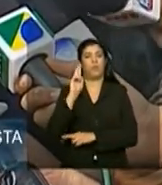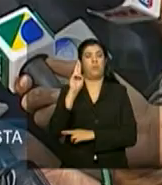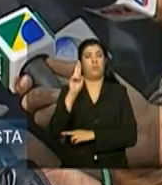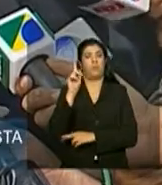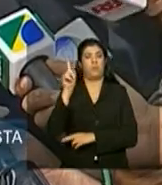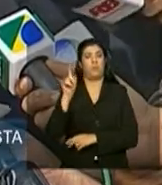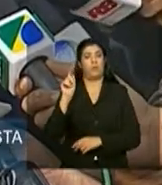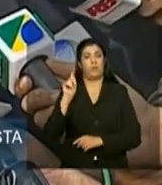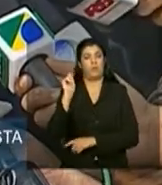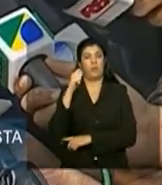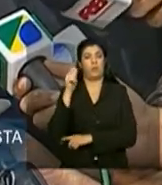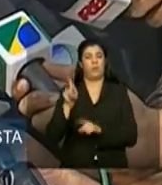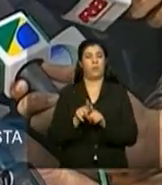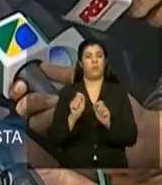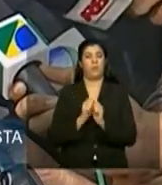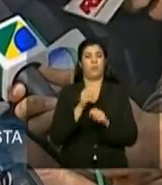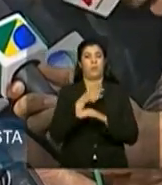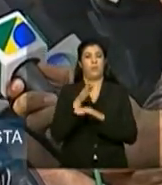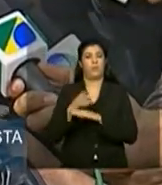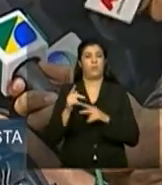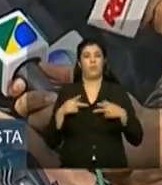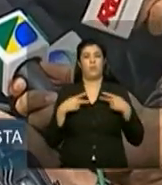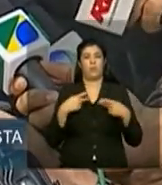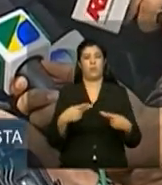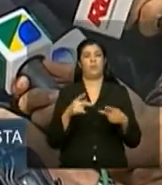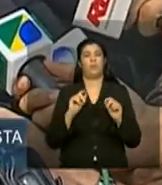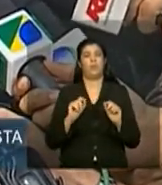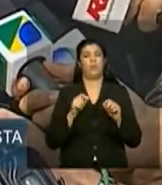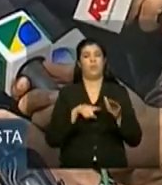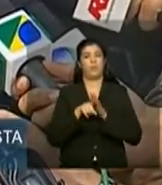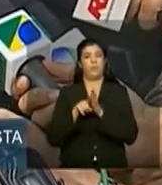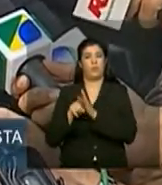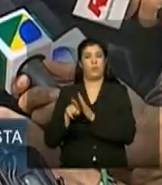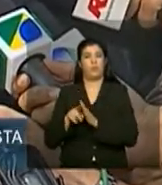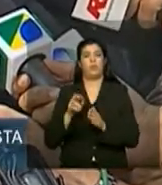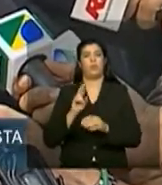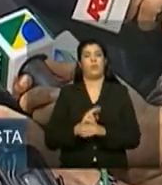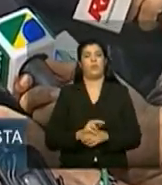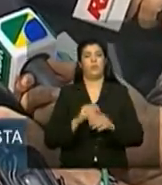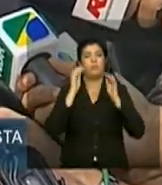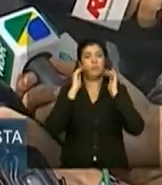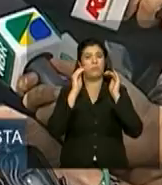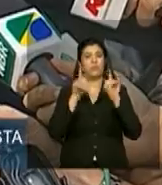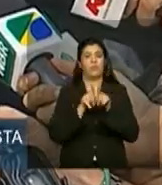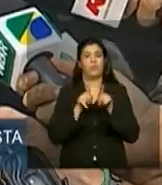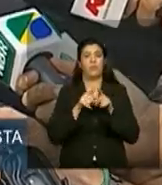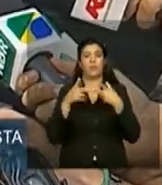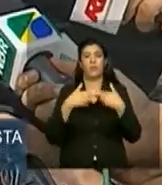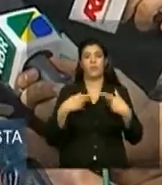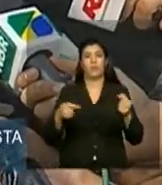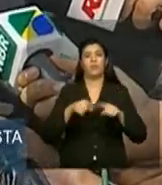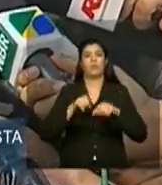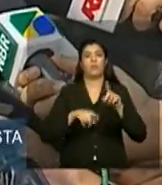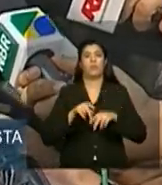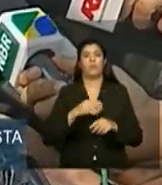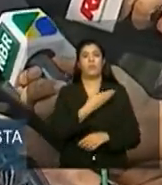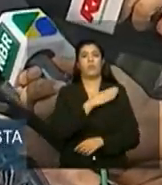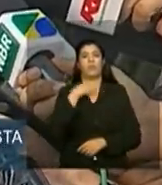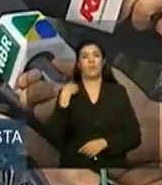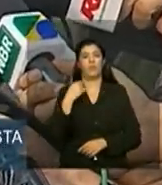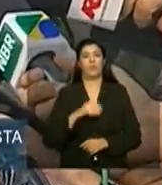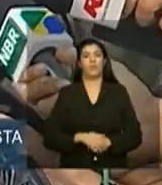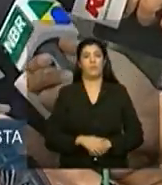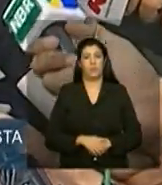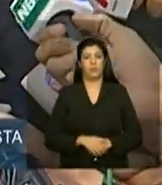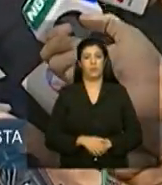argentinas para que faça parte desse processo investigativo a respeito das condições da morte do ex-presidente João